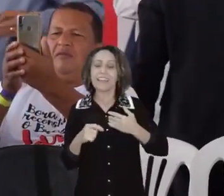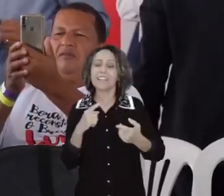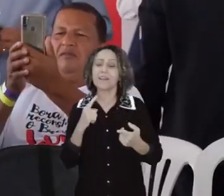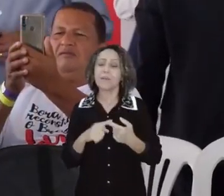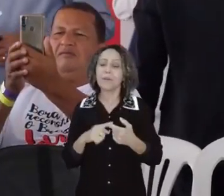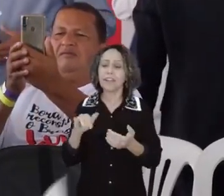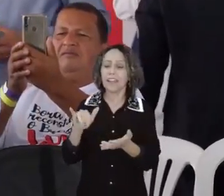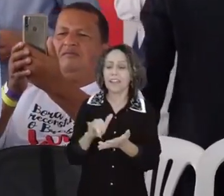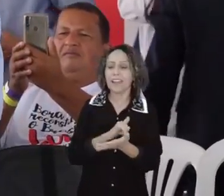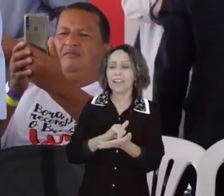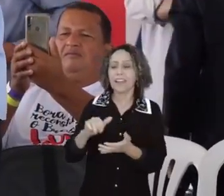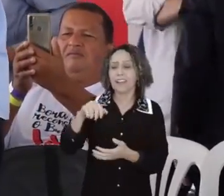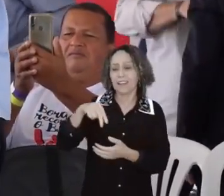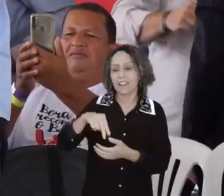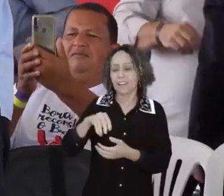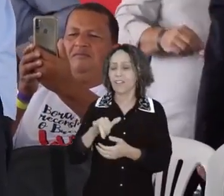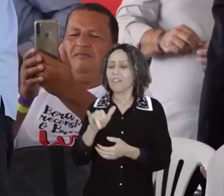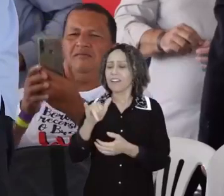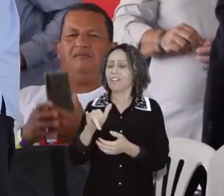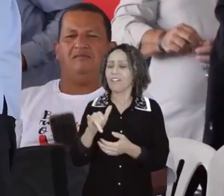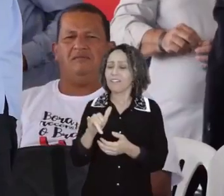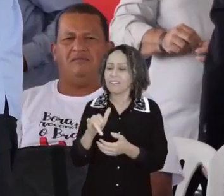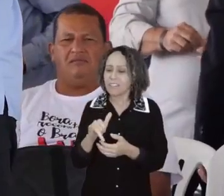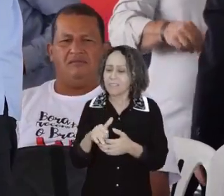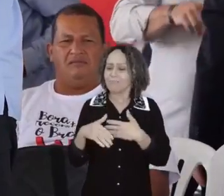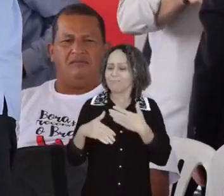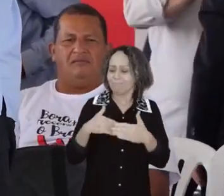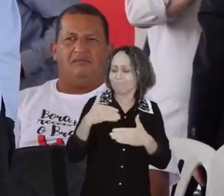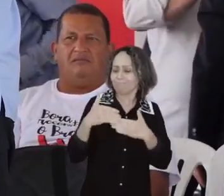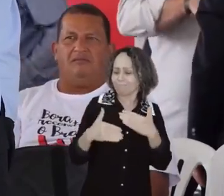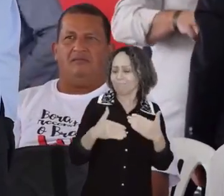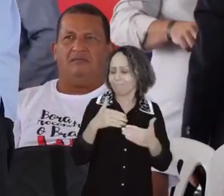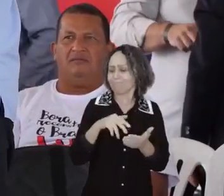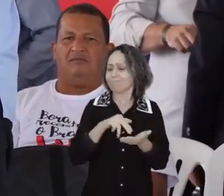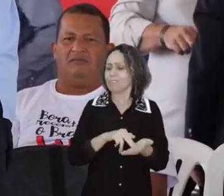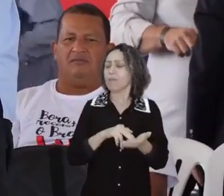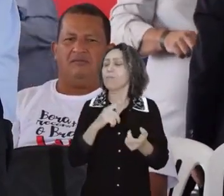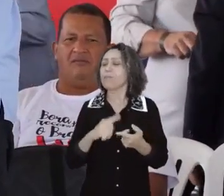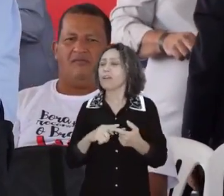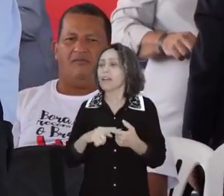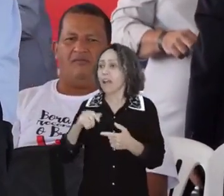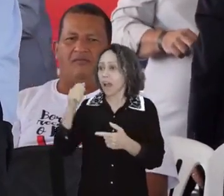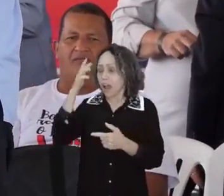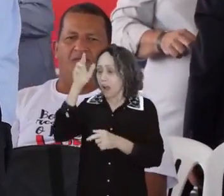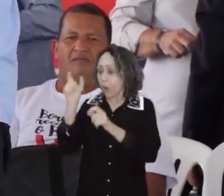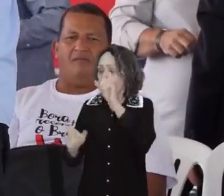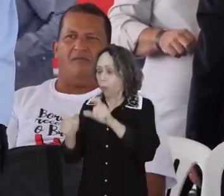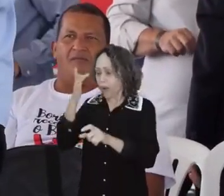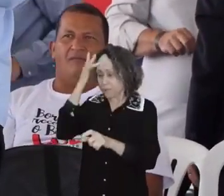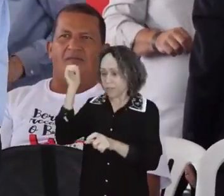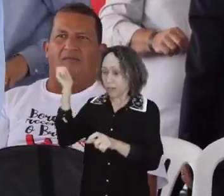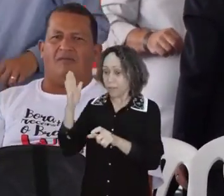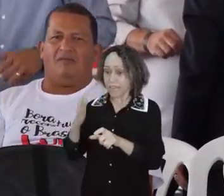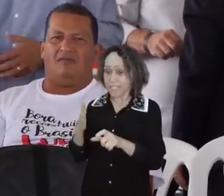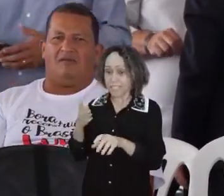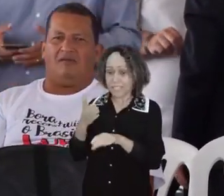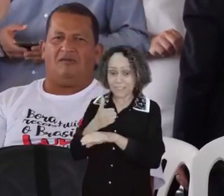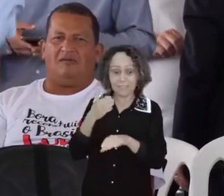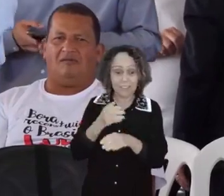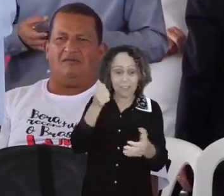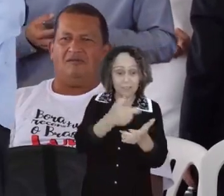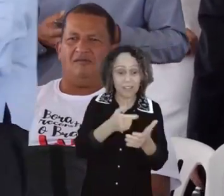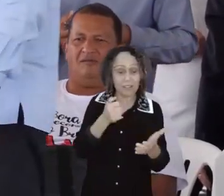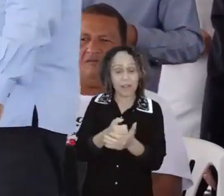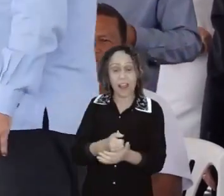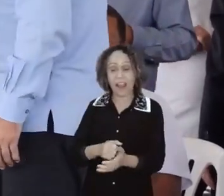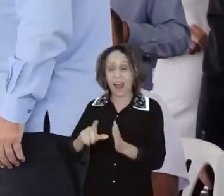Eu sei, Mário, que a gente era respeitado. As lojas em Miami estavam admitindo só pessoas que falassem português. Isso. Ô,